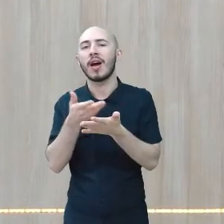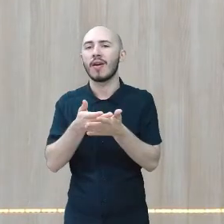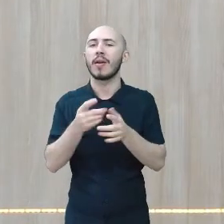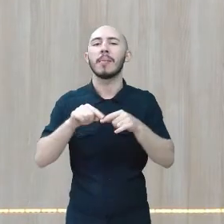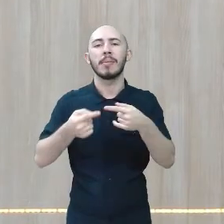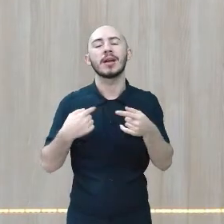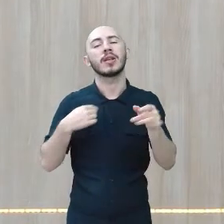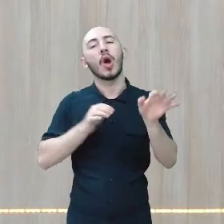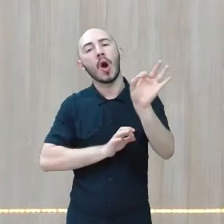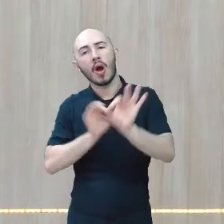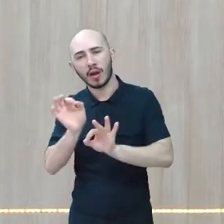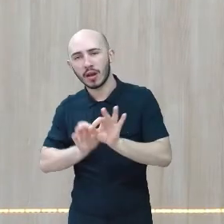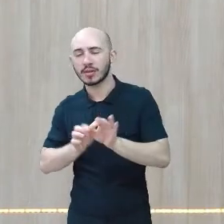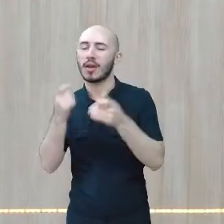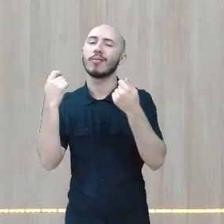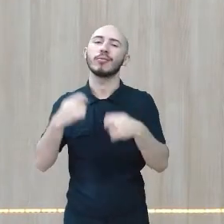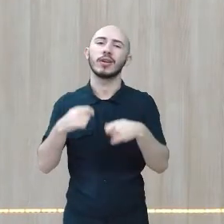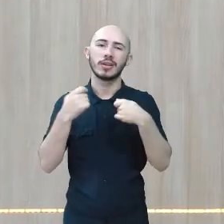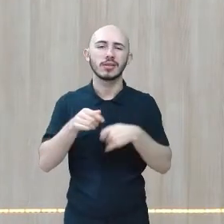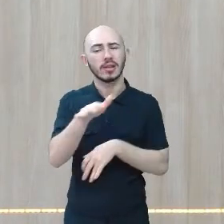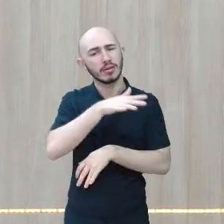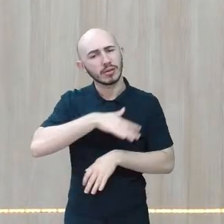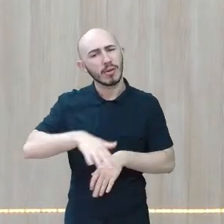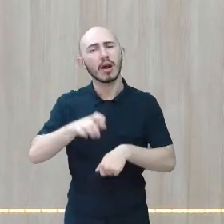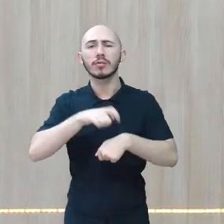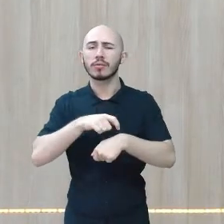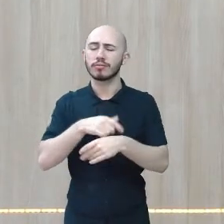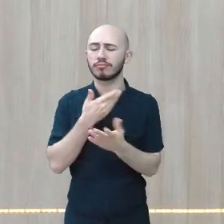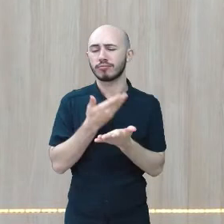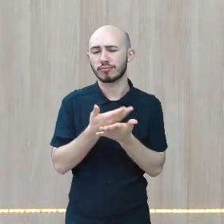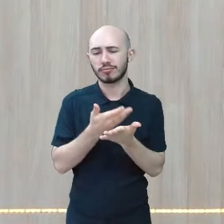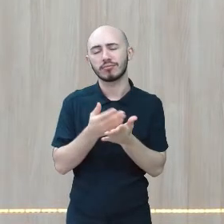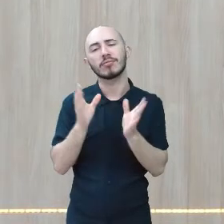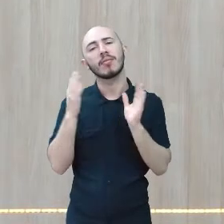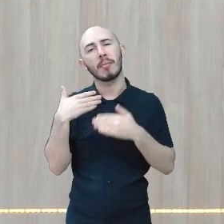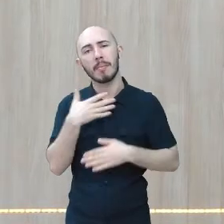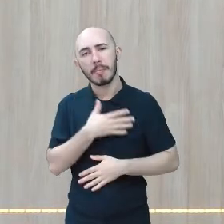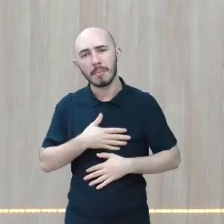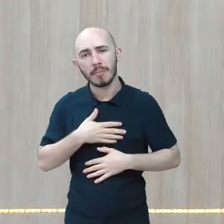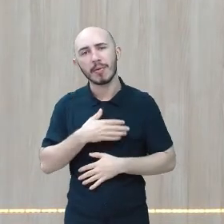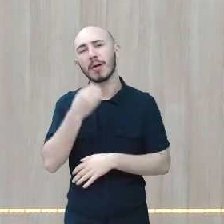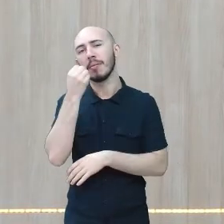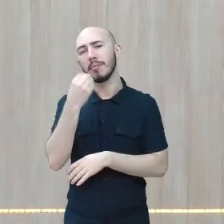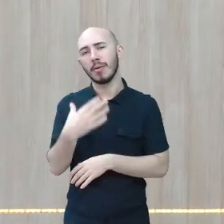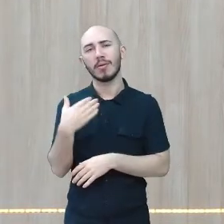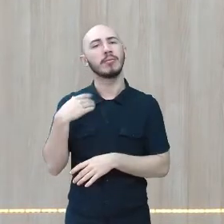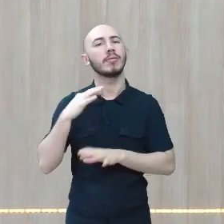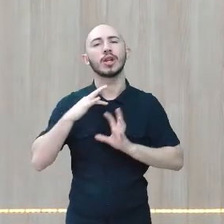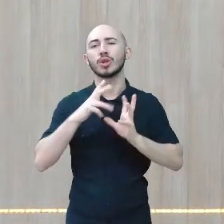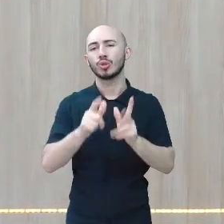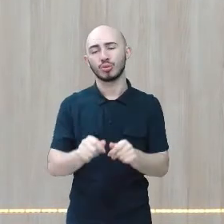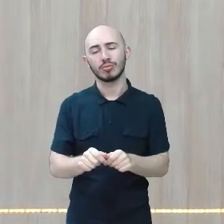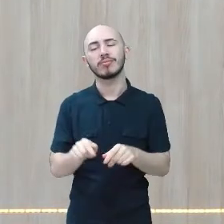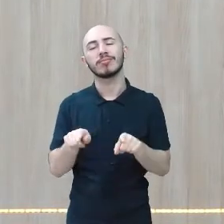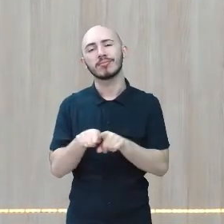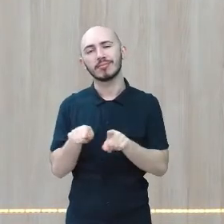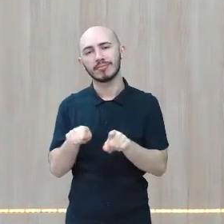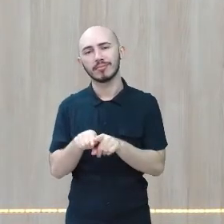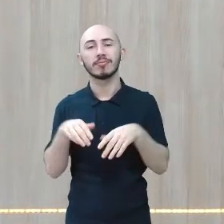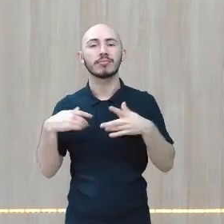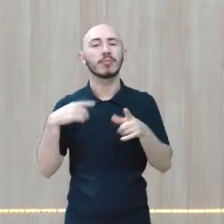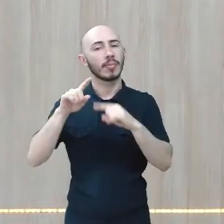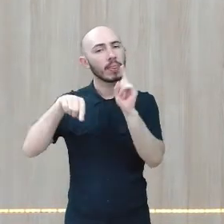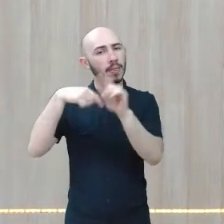vocês precisam se organizar para ter um momento de estudo agradável. Isso é para tudo, não é? Então, depois de